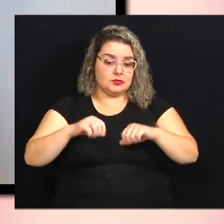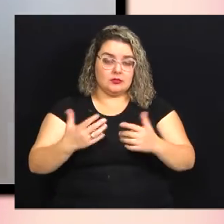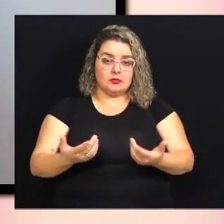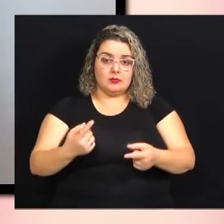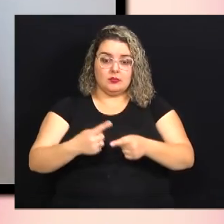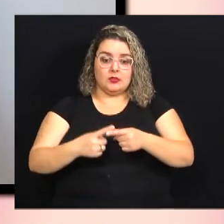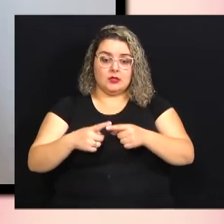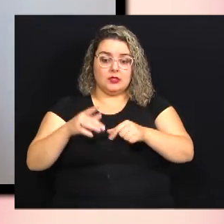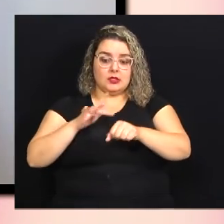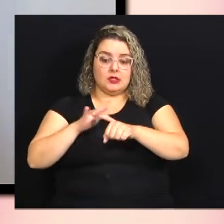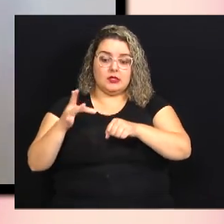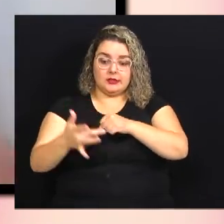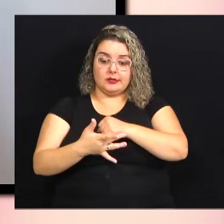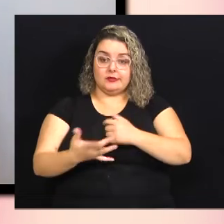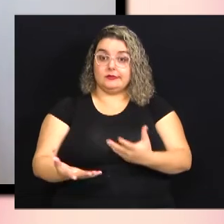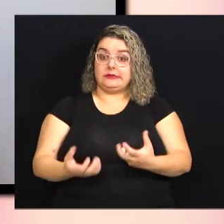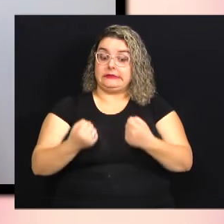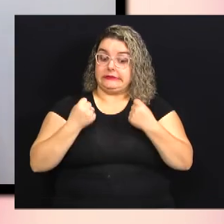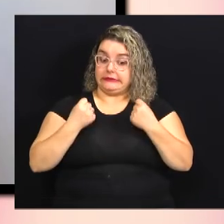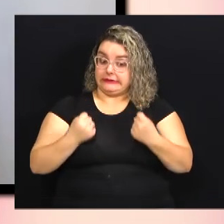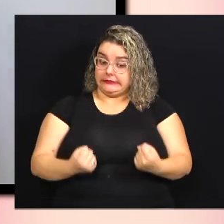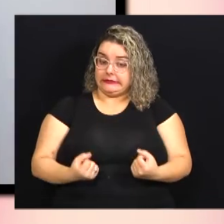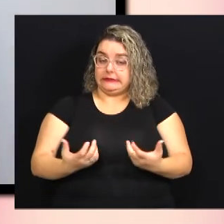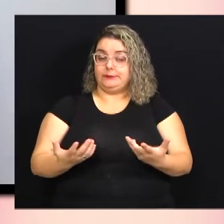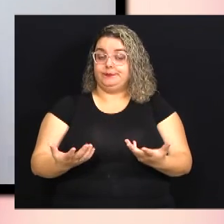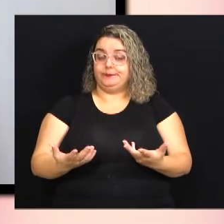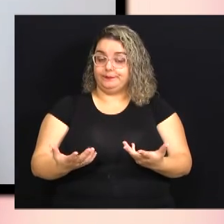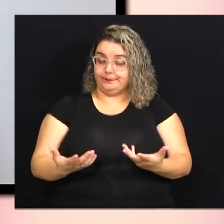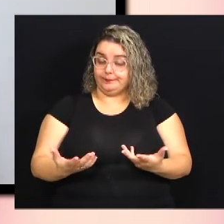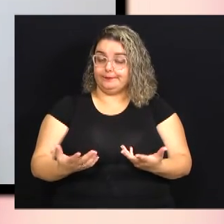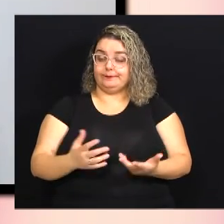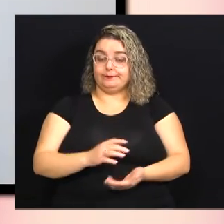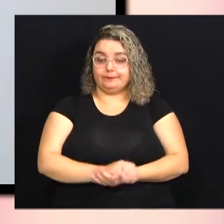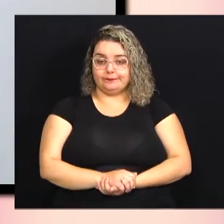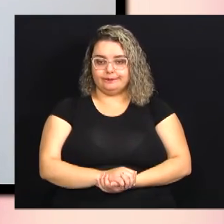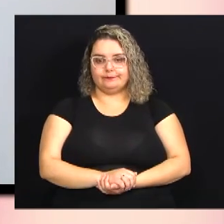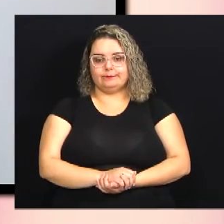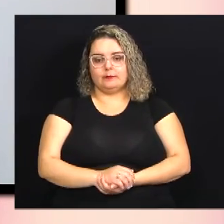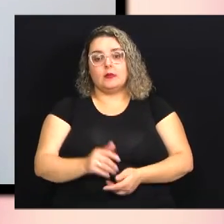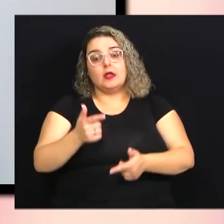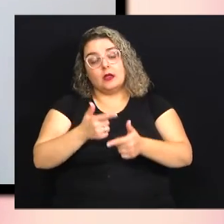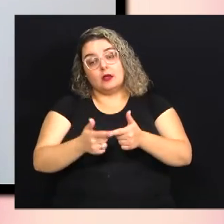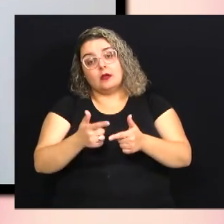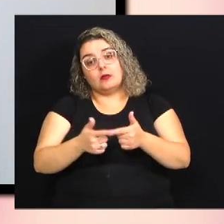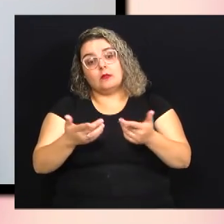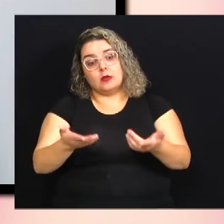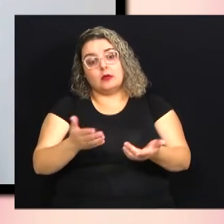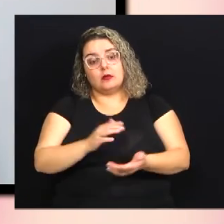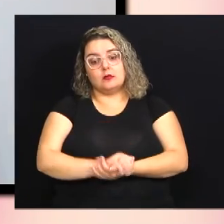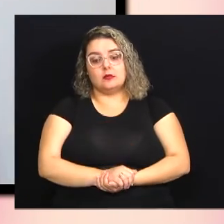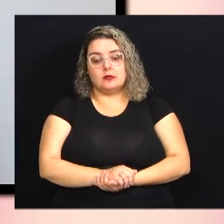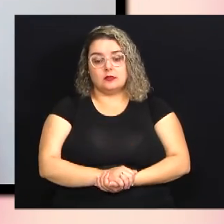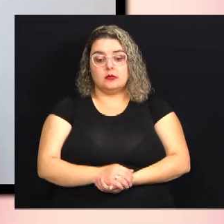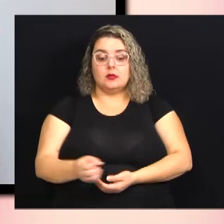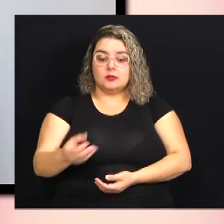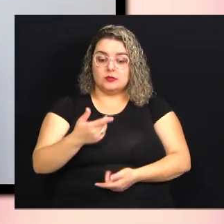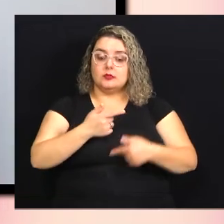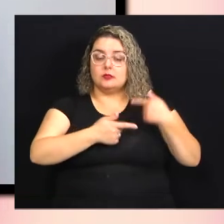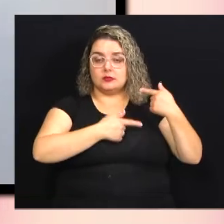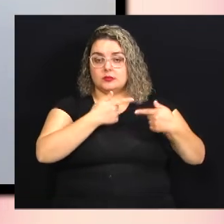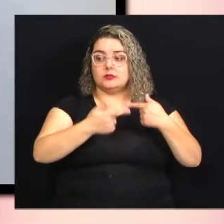ruins, né? Porque a rede social é agressiva. Então, esse é um problema que a